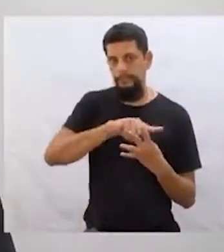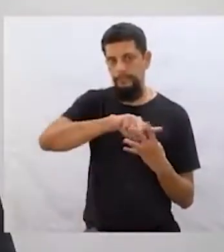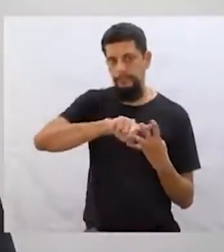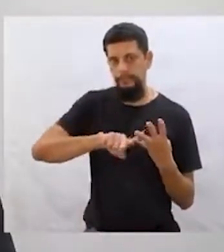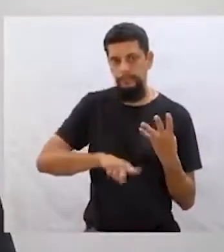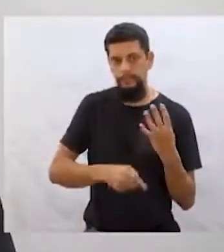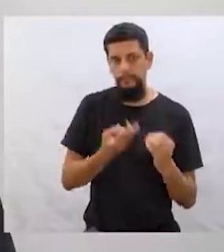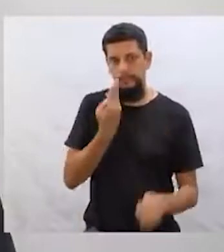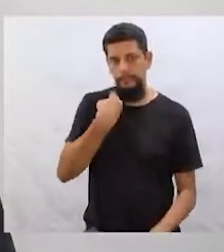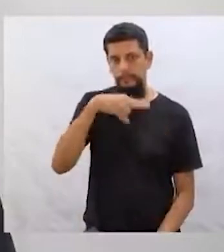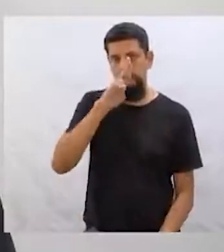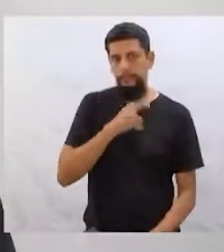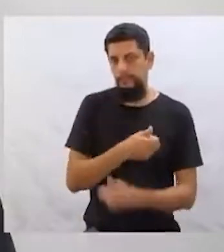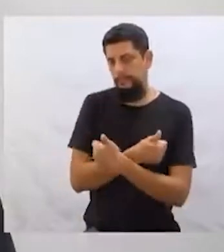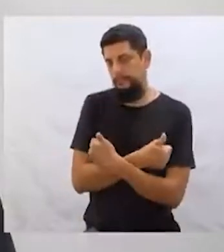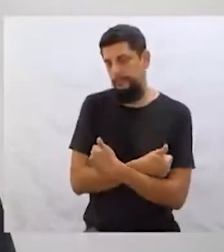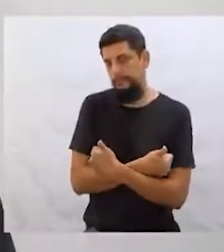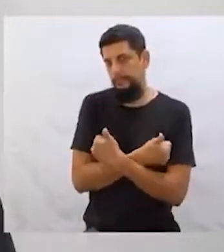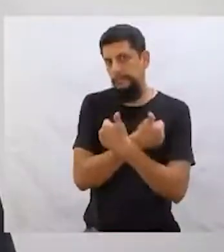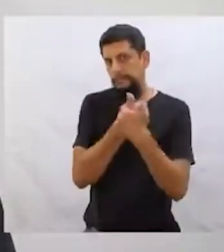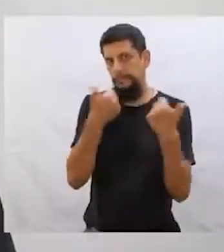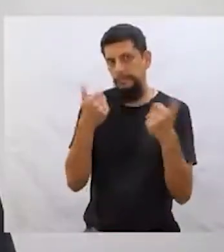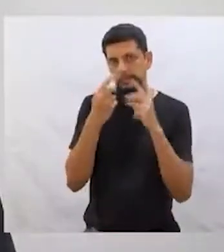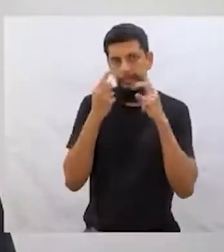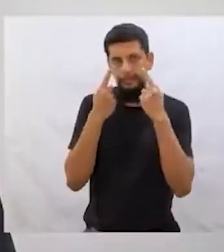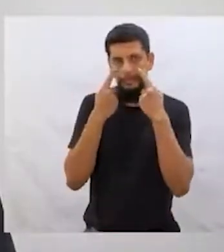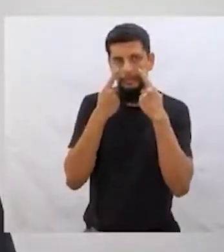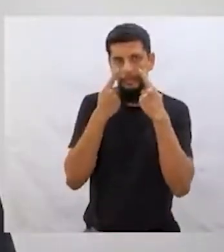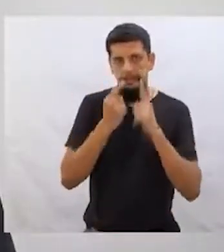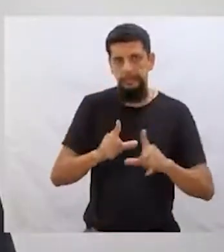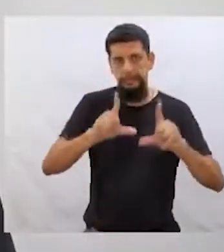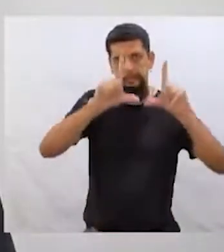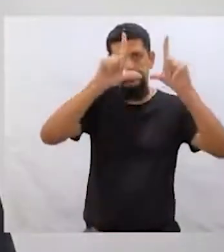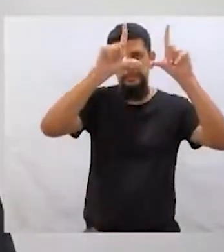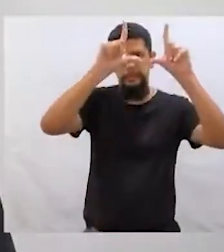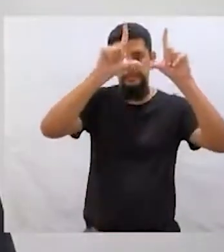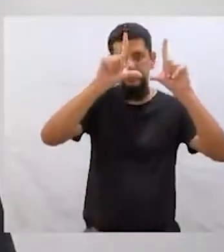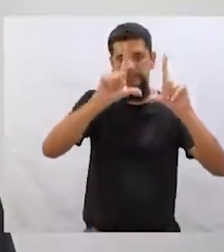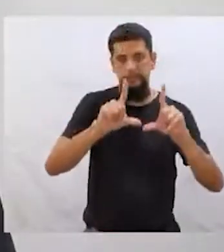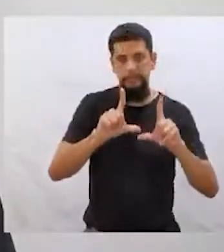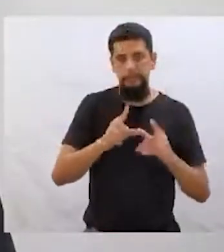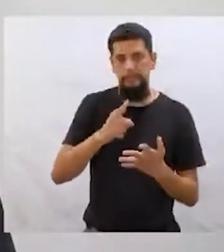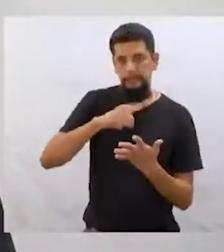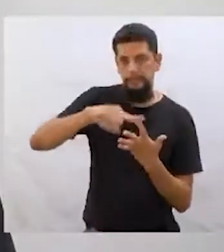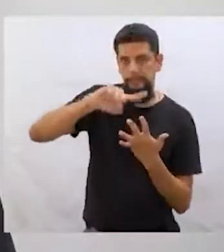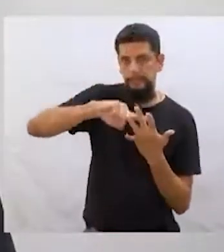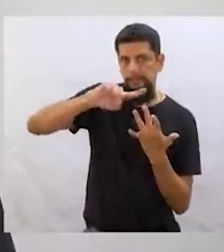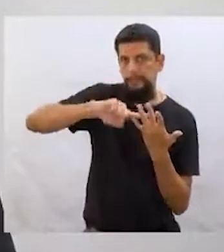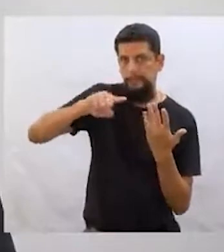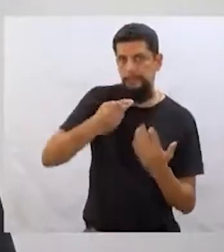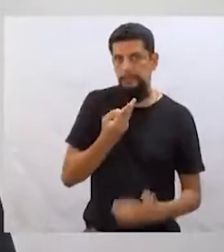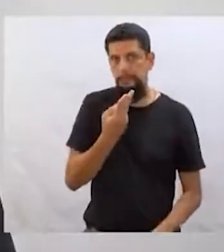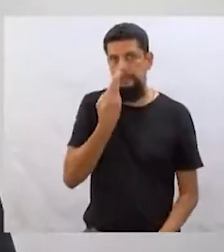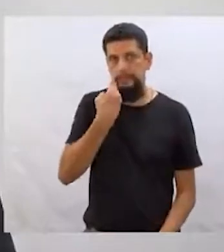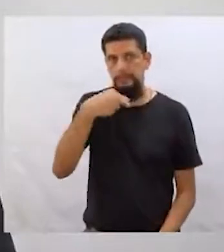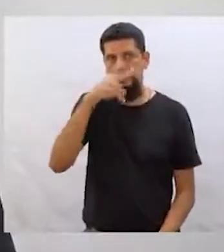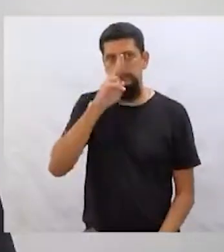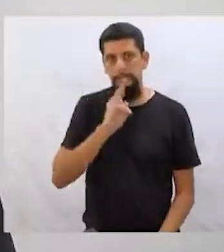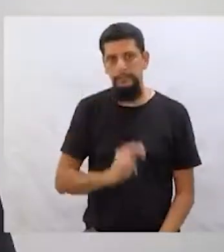1, 2, 3, 4. Muito bem. Acompanhe lá na tela para a gente pegar. Vamos contar 4